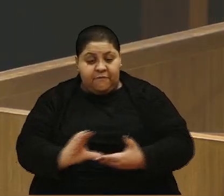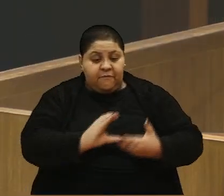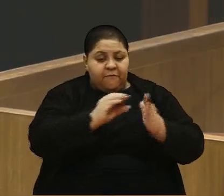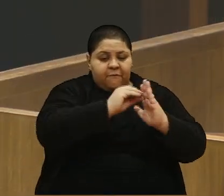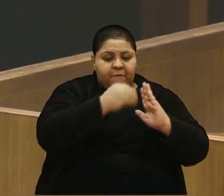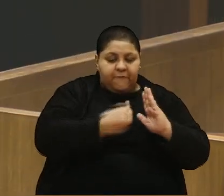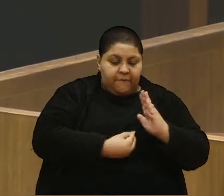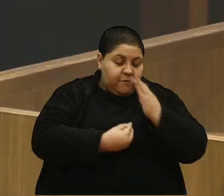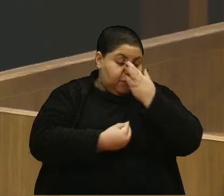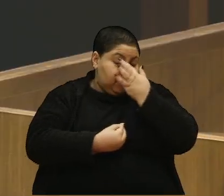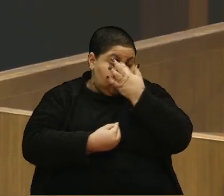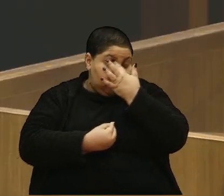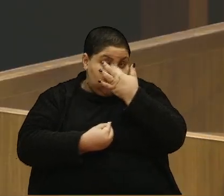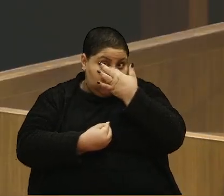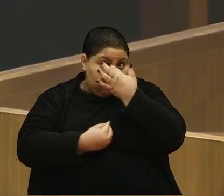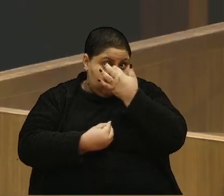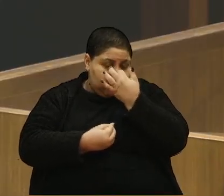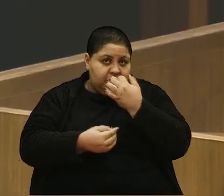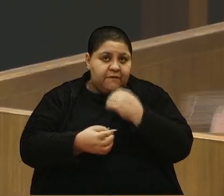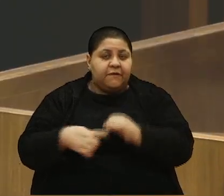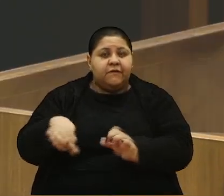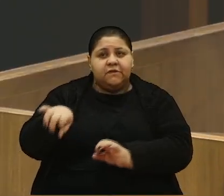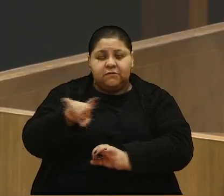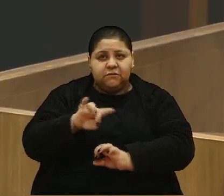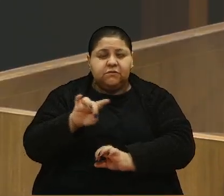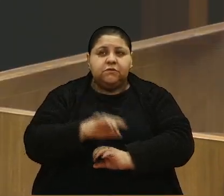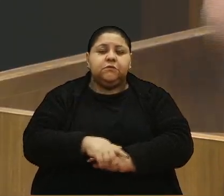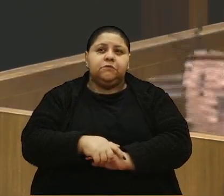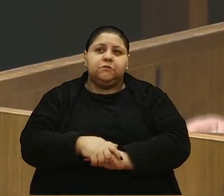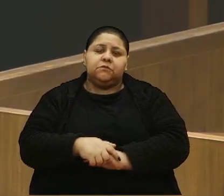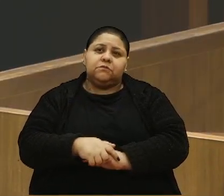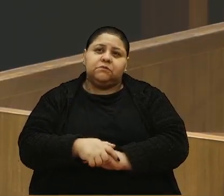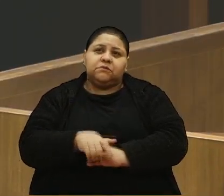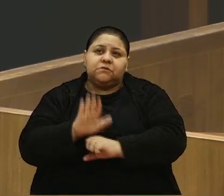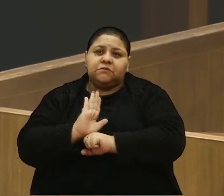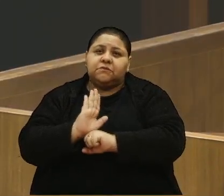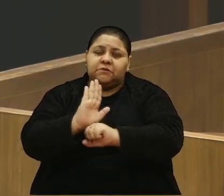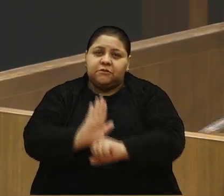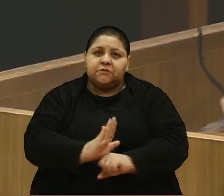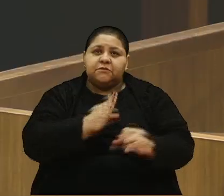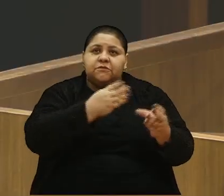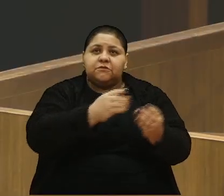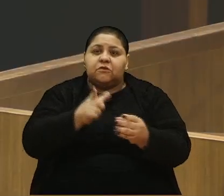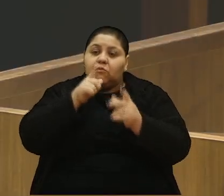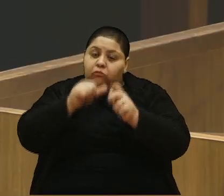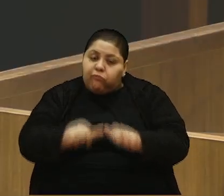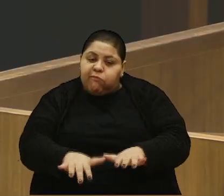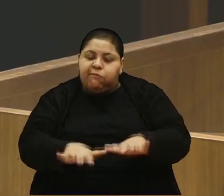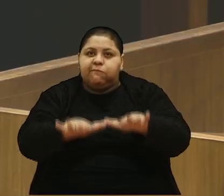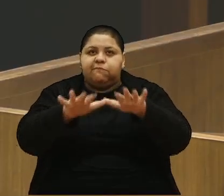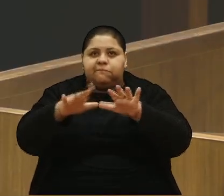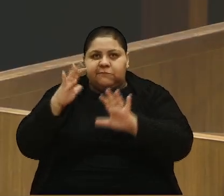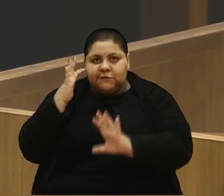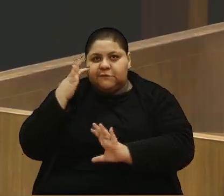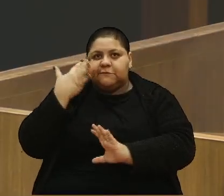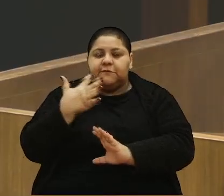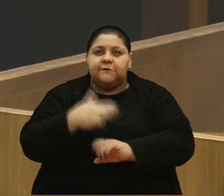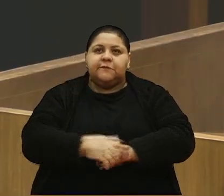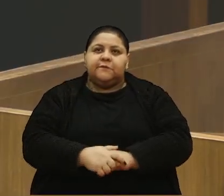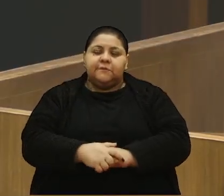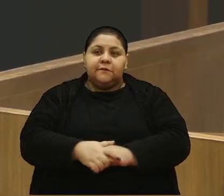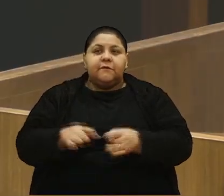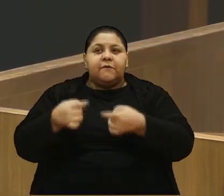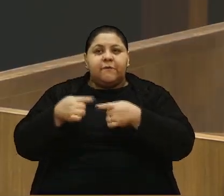SAMAI, e que vão, com certeza, ajudar muitos alagamentos a serem resolvidos.